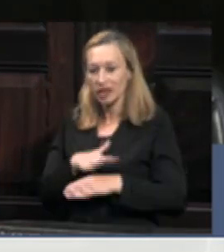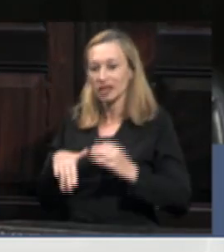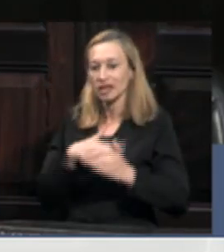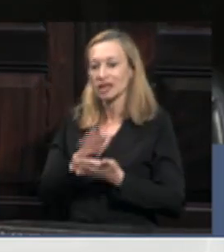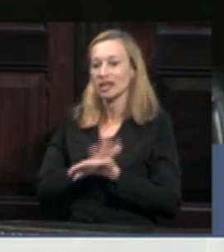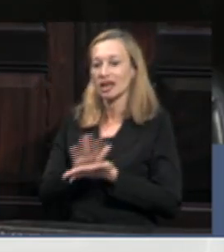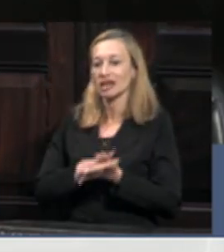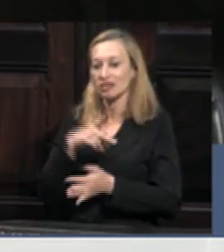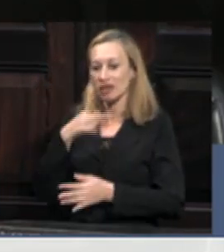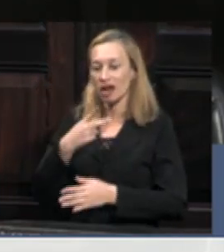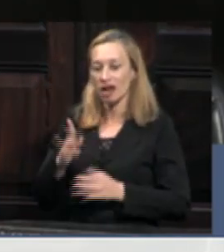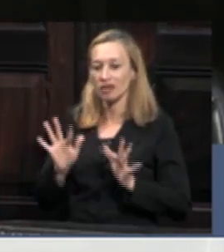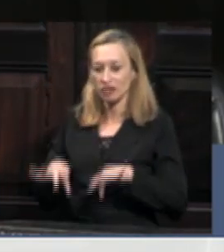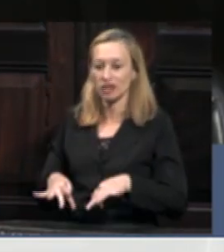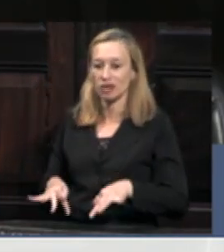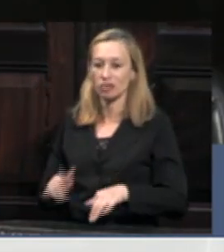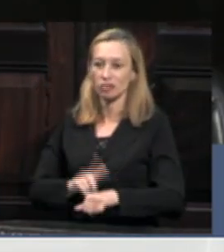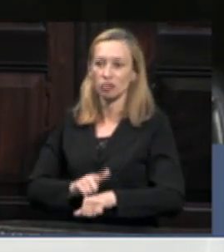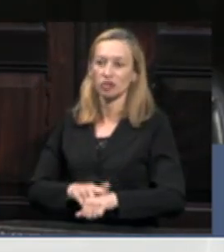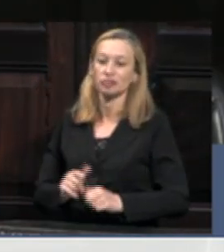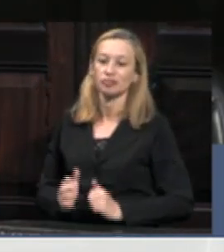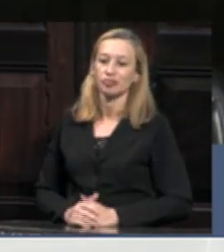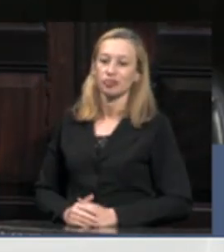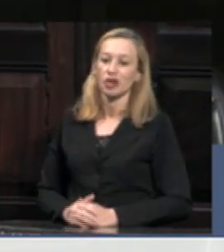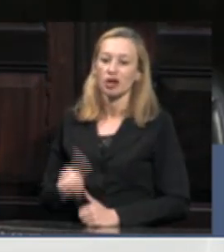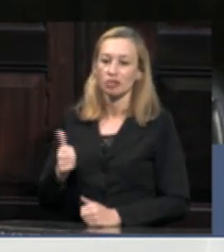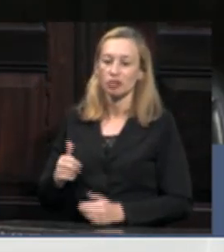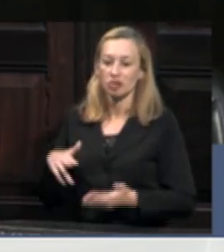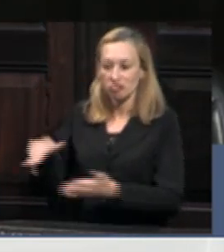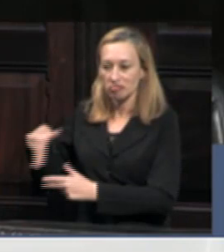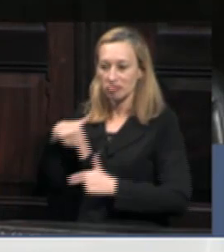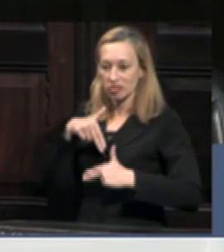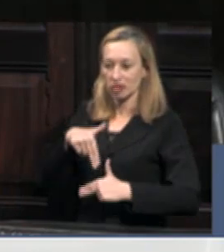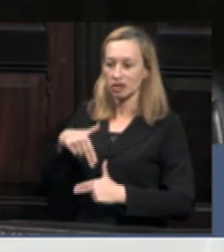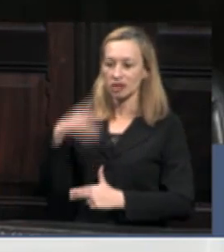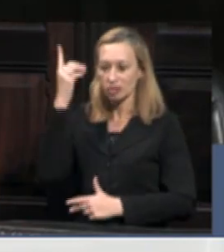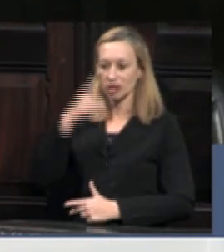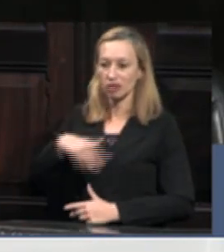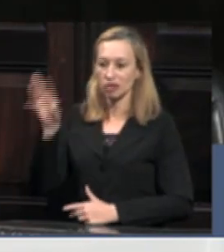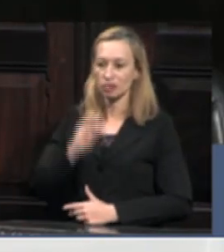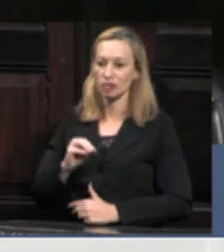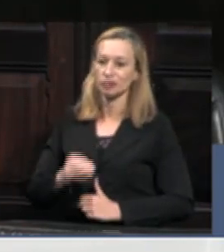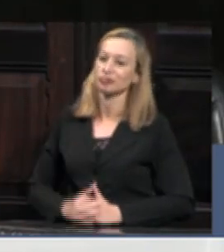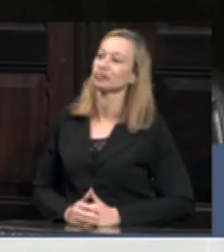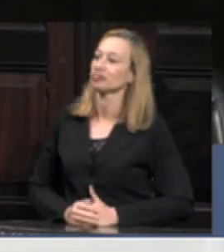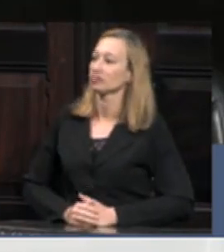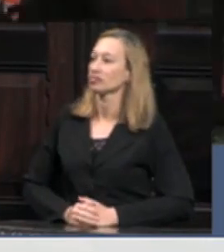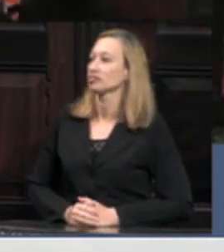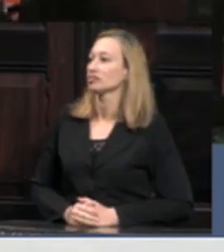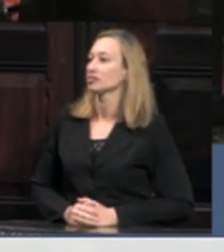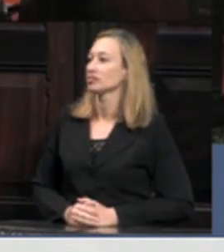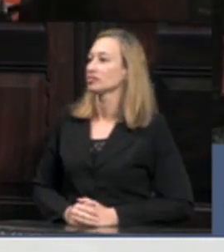do dia. Passa seu expediente final. Primeiro orador escrito ao nome do deputado Luiz Paulo.